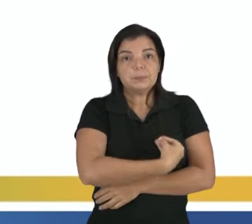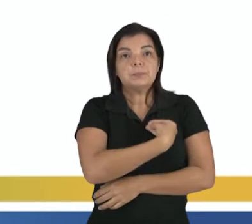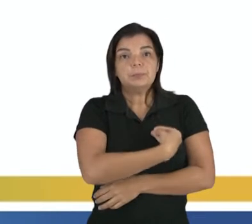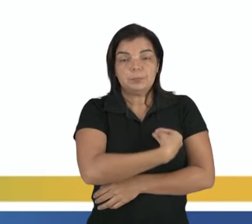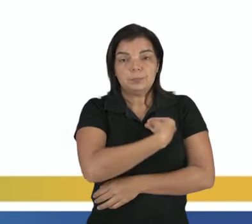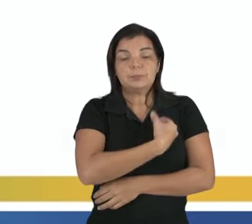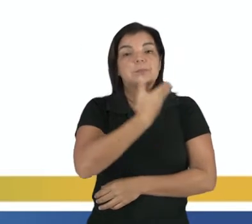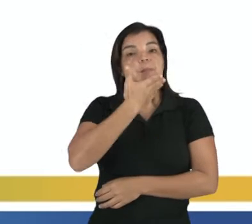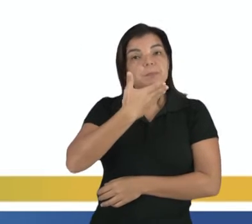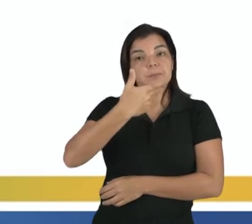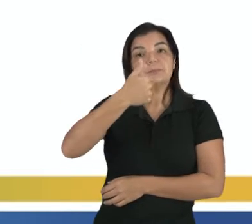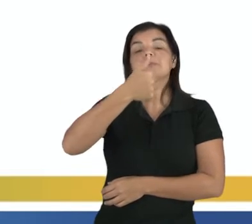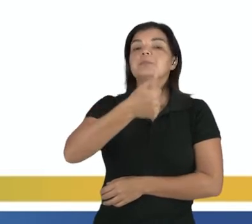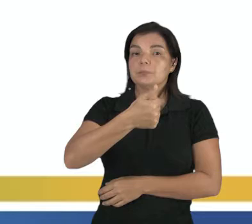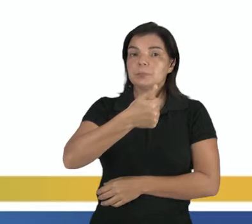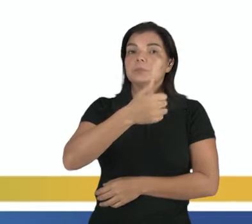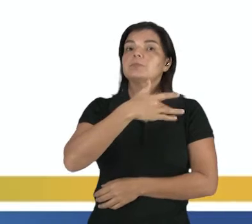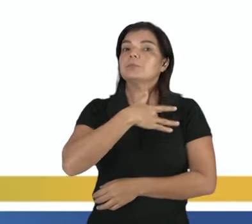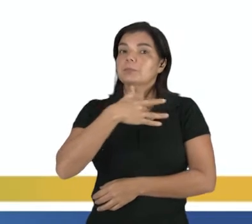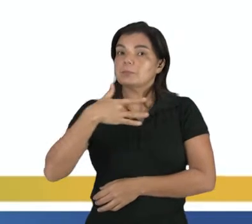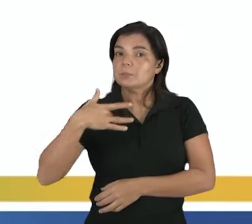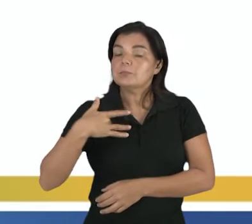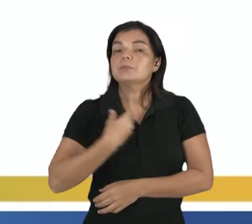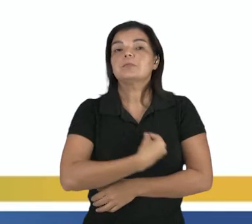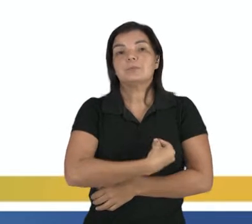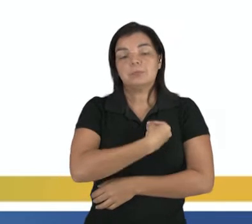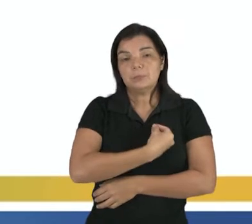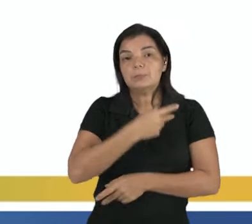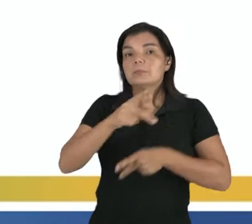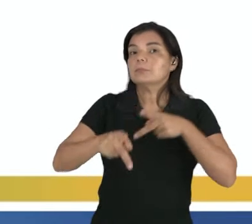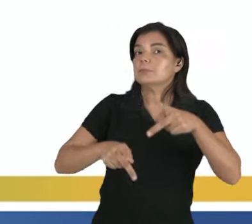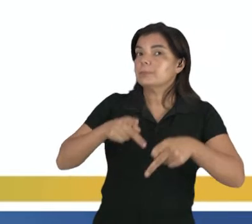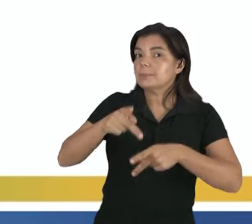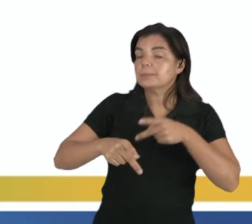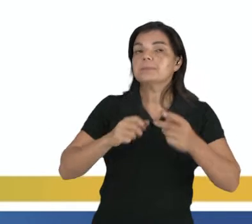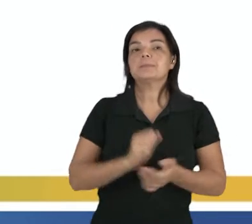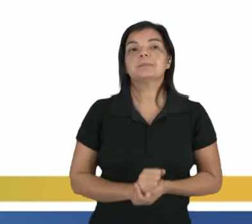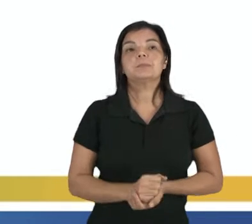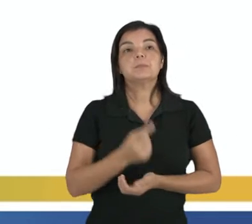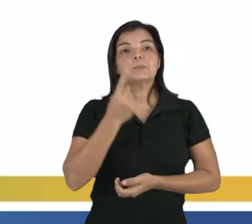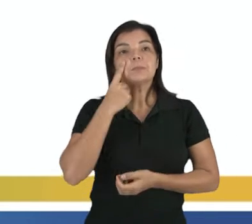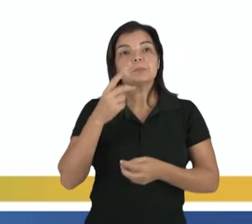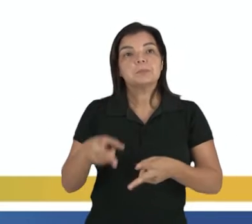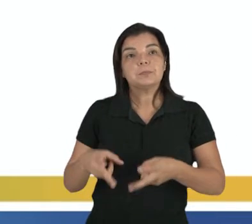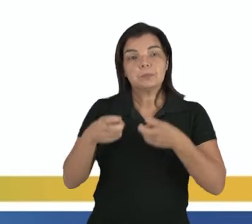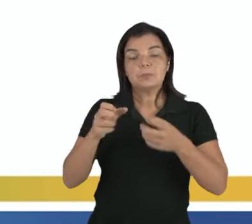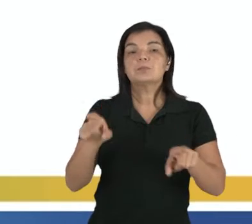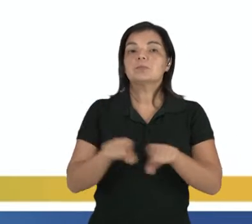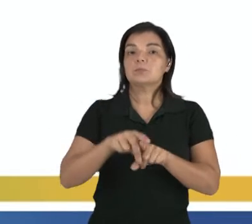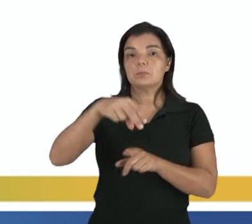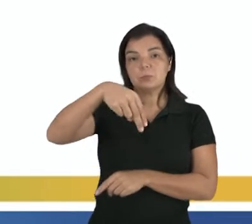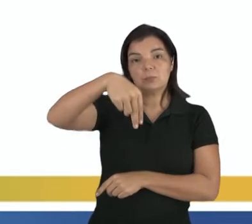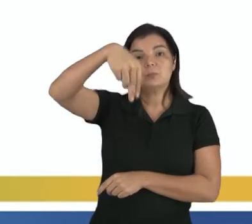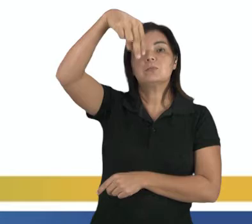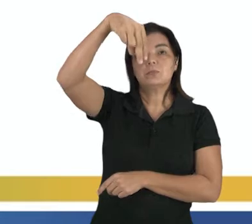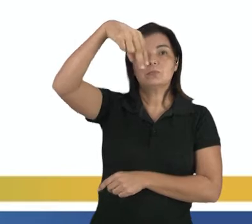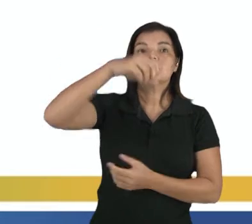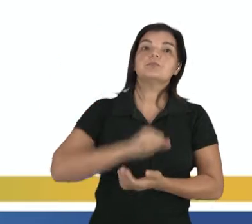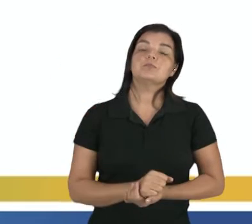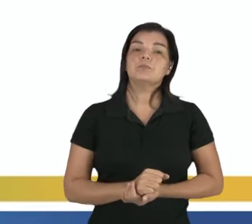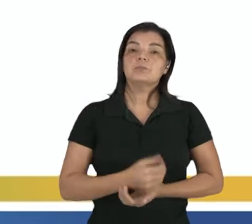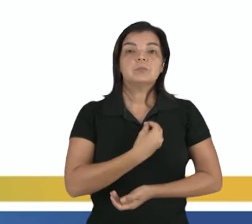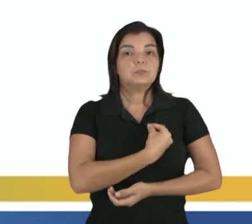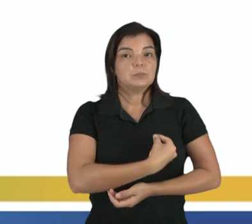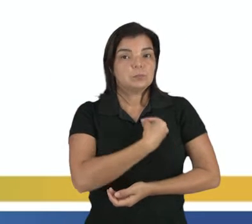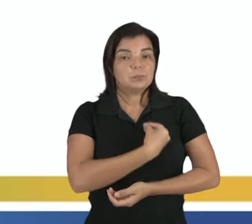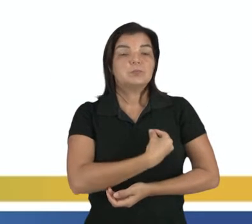vida, melhores serão as condições de vida dos seus habitantes. Como a gente pode ver, a nossa região norte, a expectativa